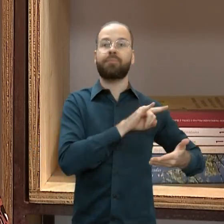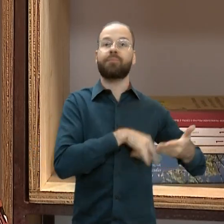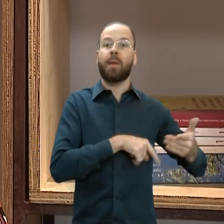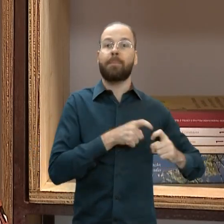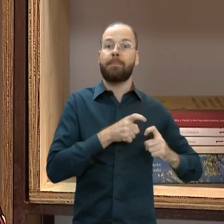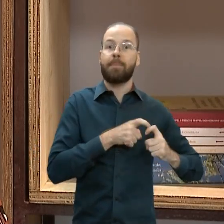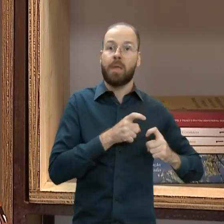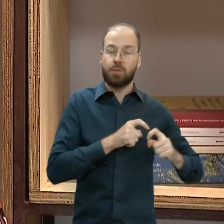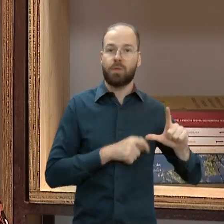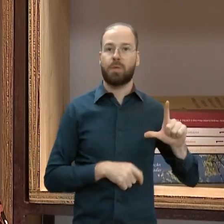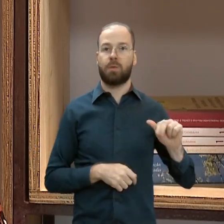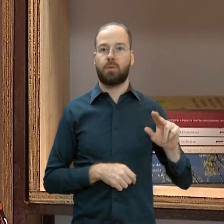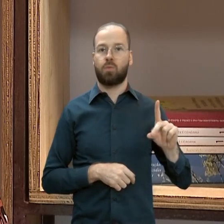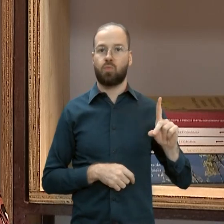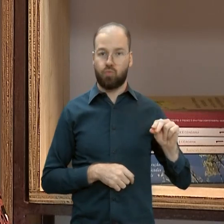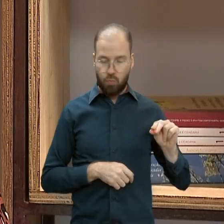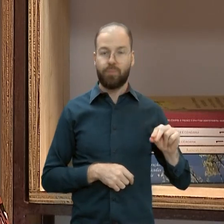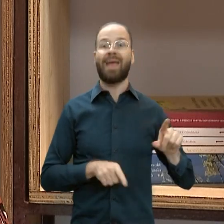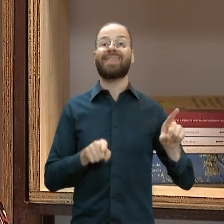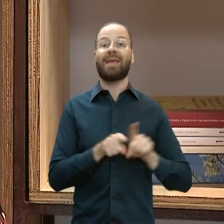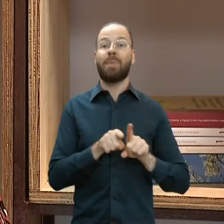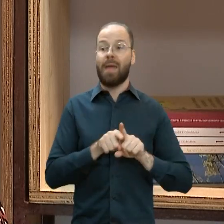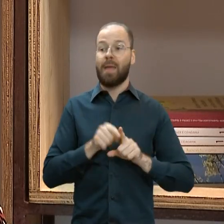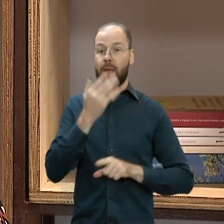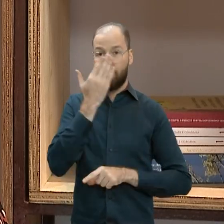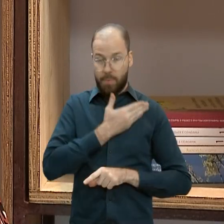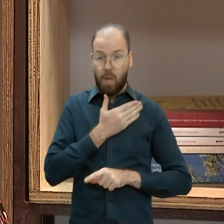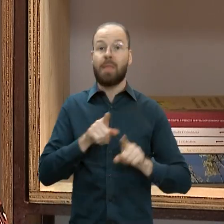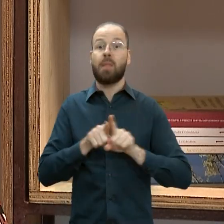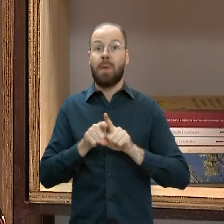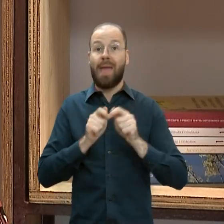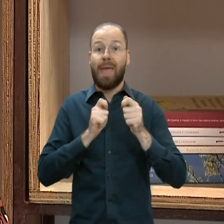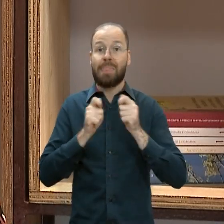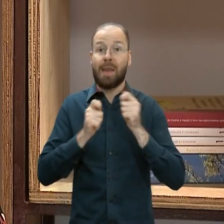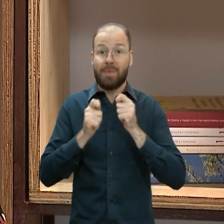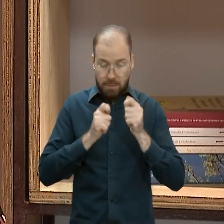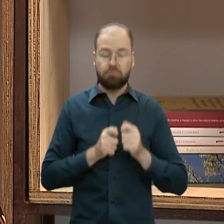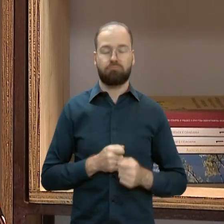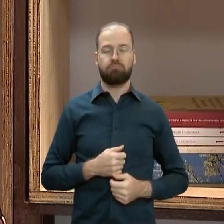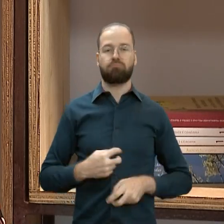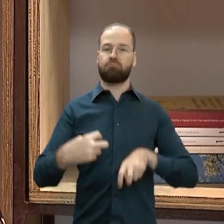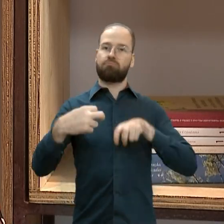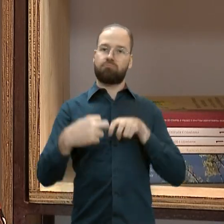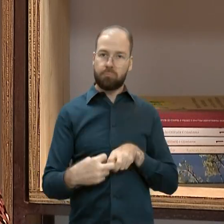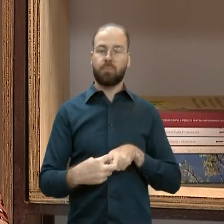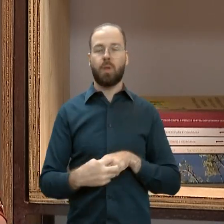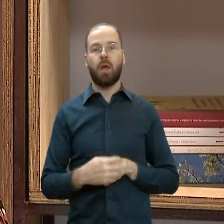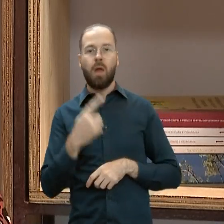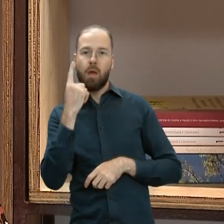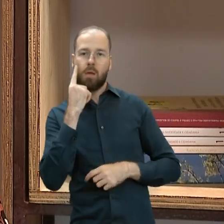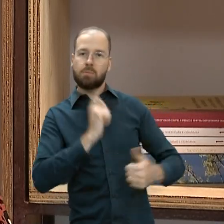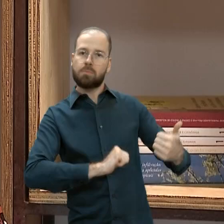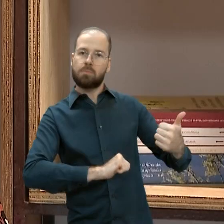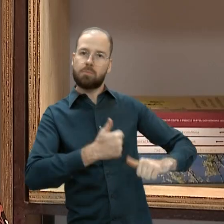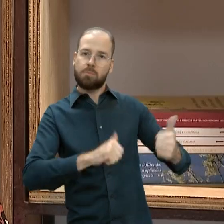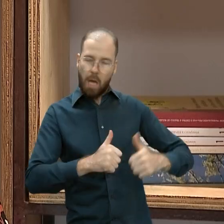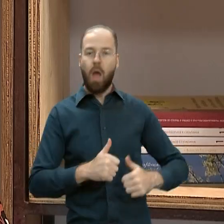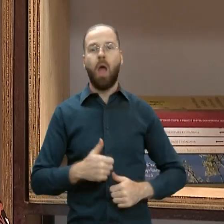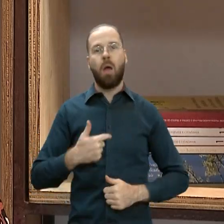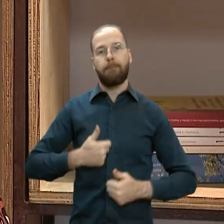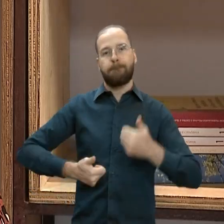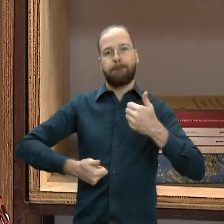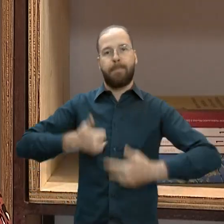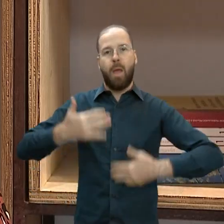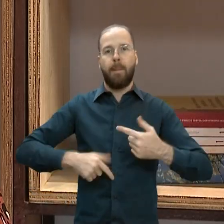uma entrevista que é feita, onde essa entrevista ela busca os impedimentos que essa pessoa possa vir apresentar na universidade.